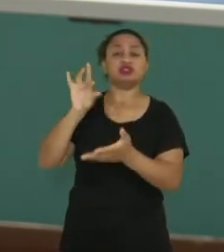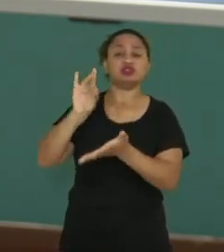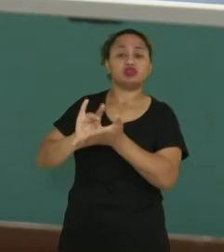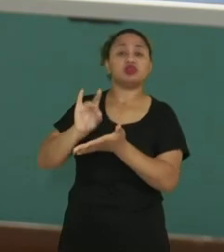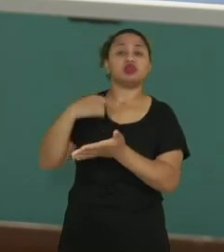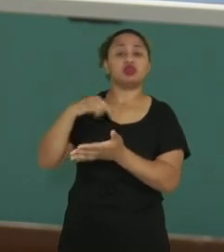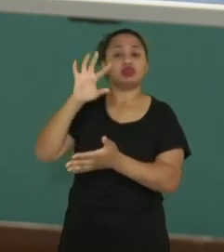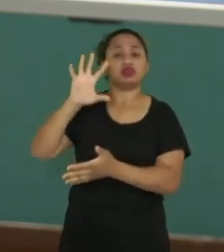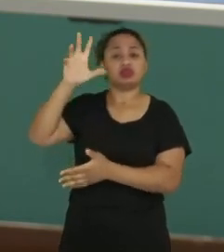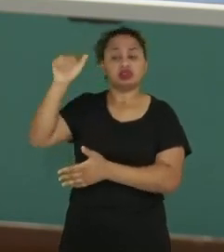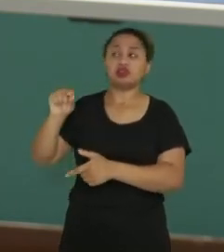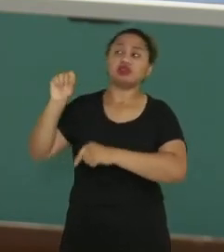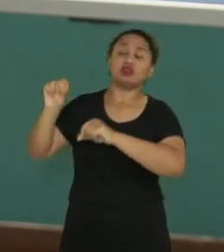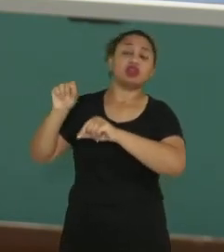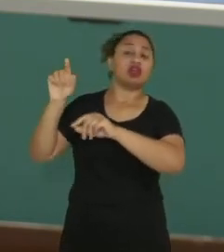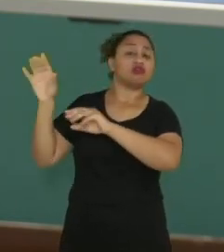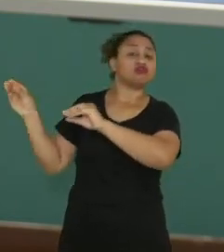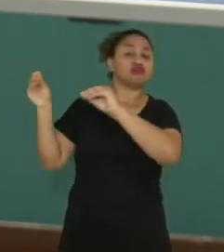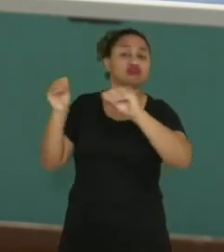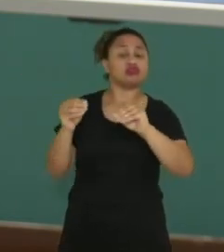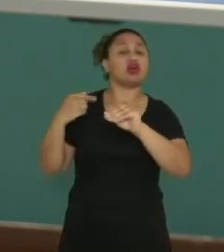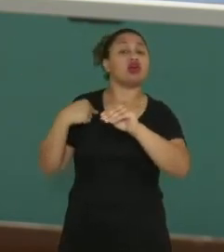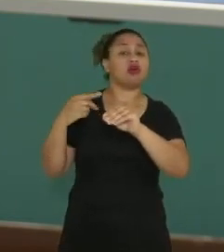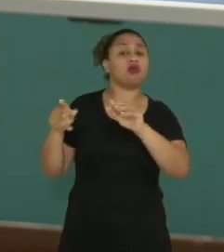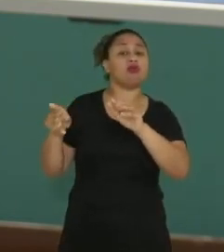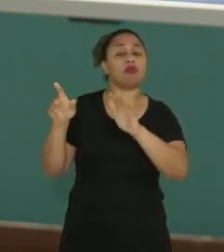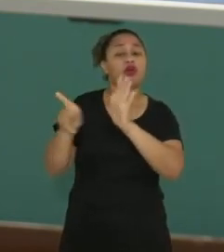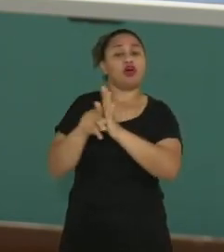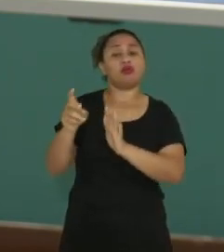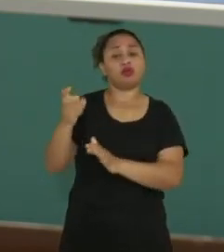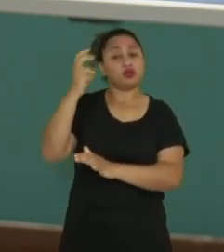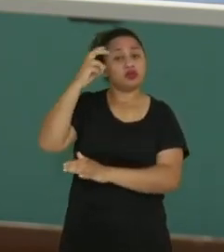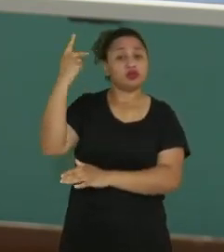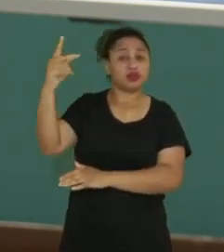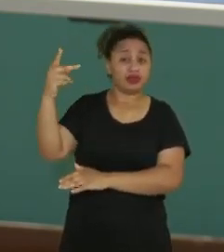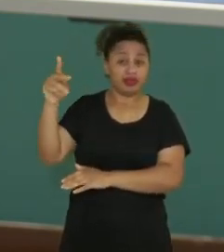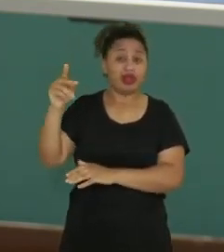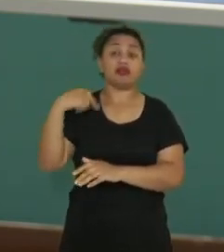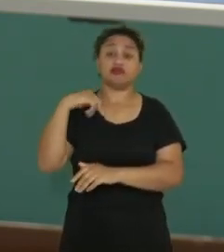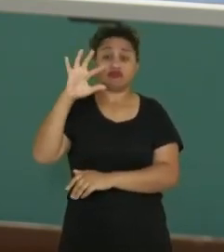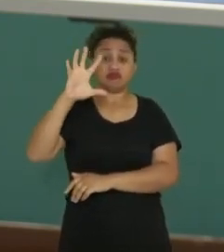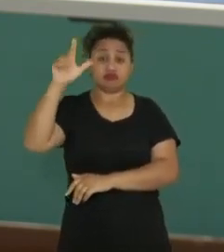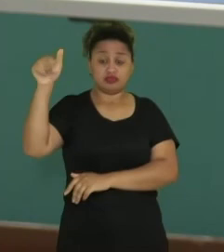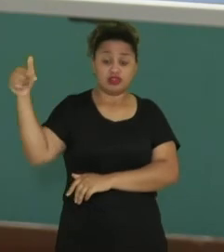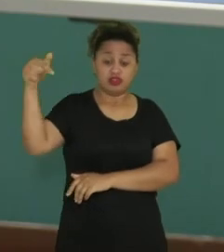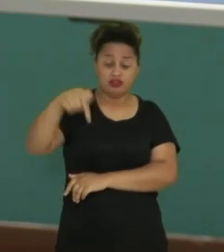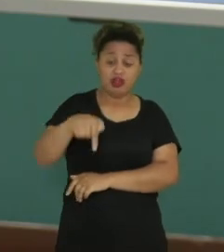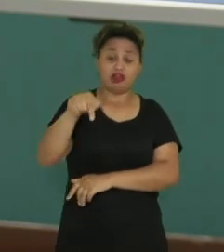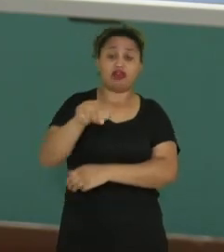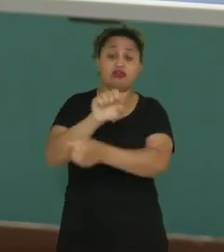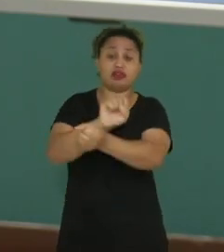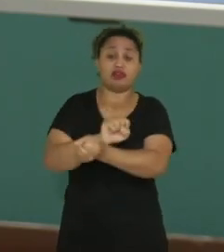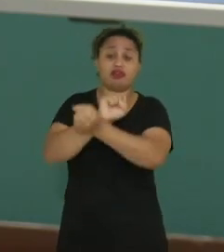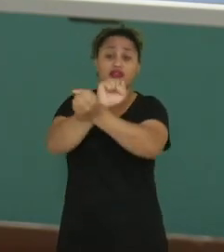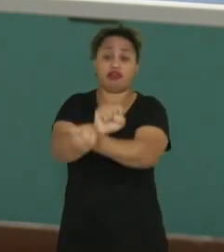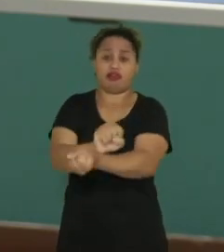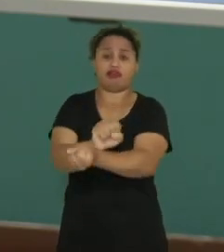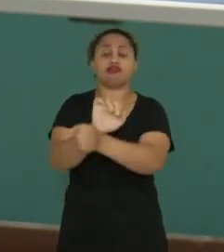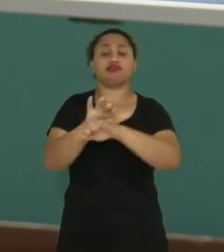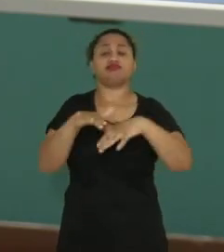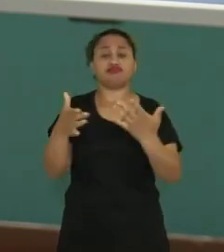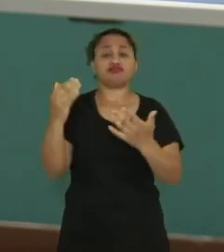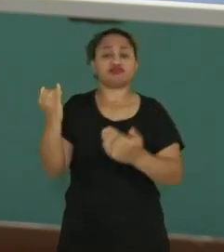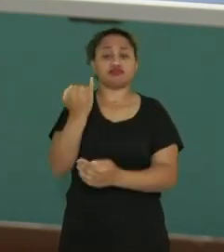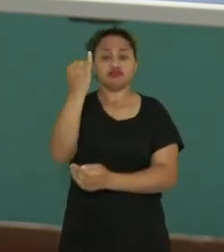que foram trazidas para o Brasil como bagagem cultural dos africanos e africanas aqui escravizados. Então a gente precisa ter